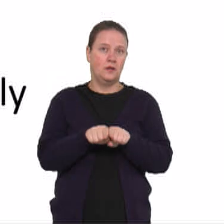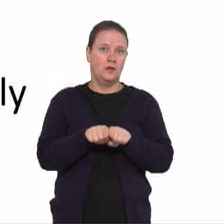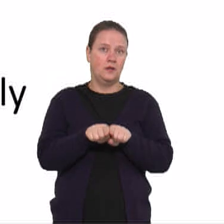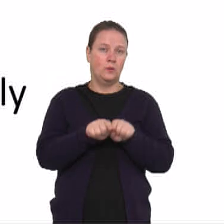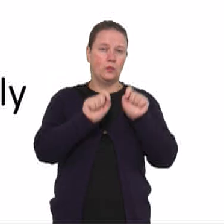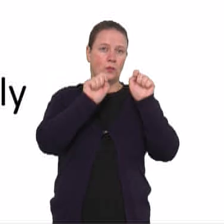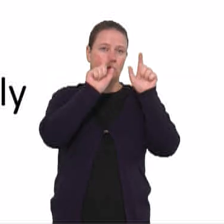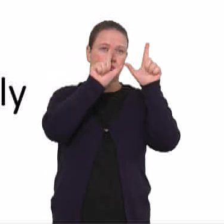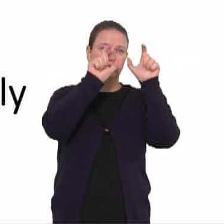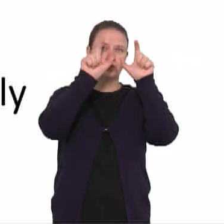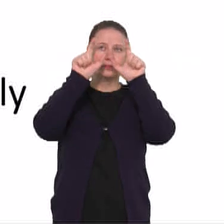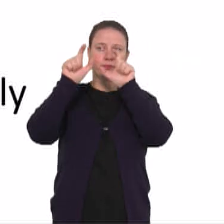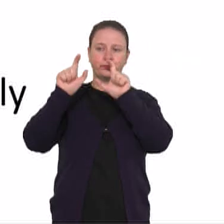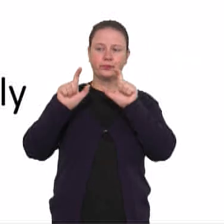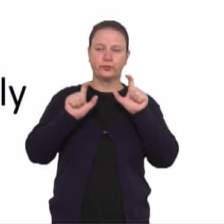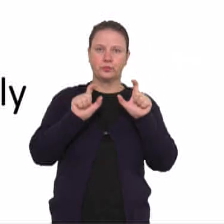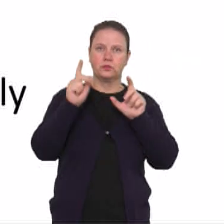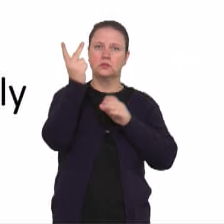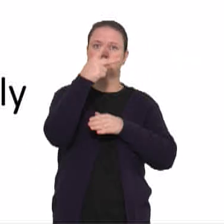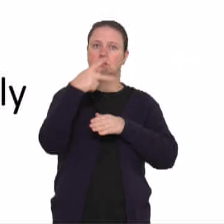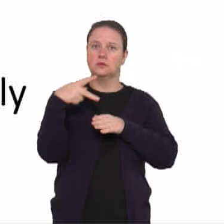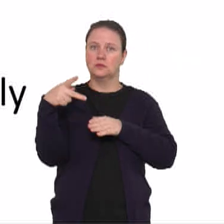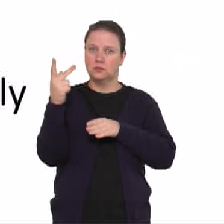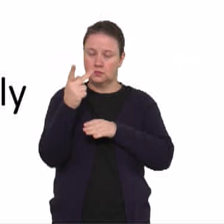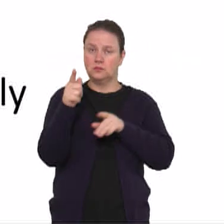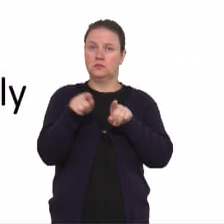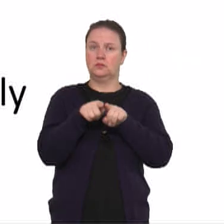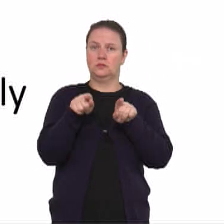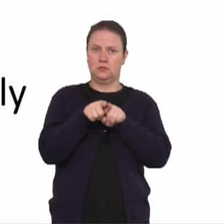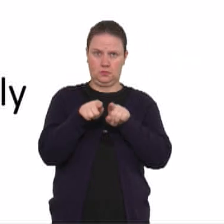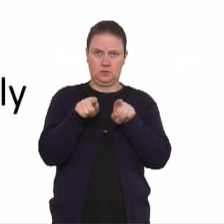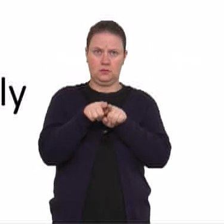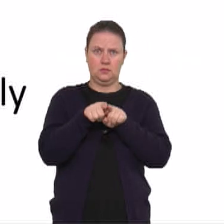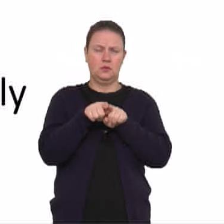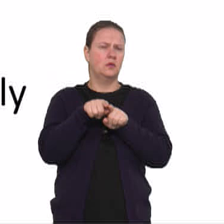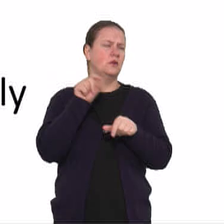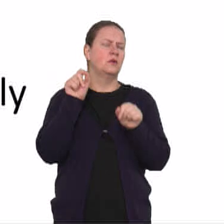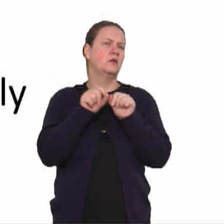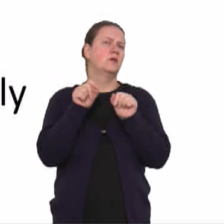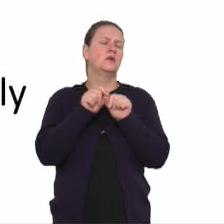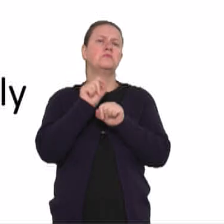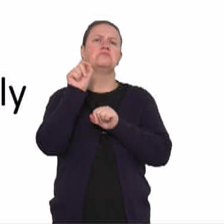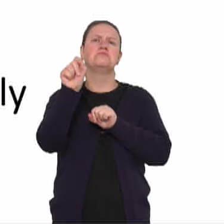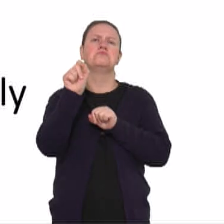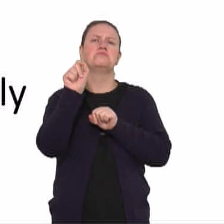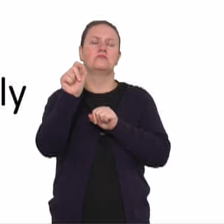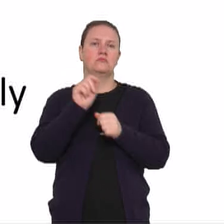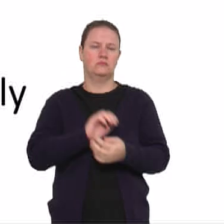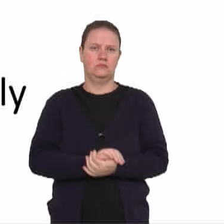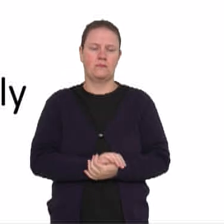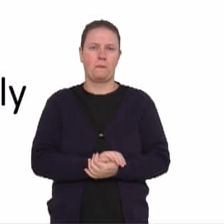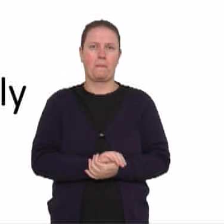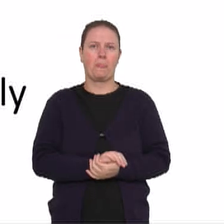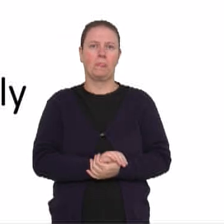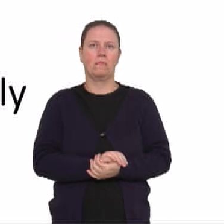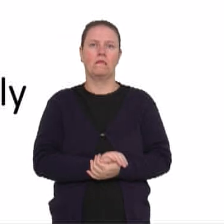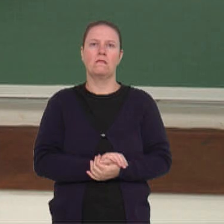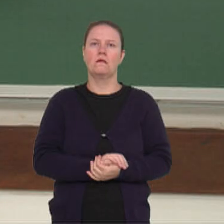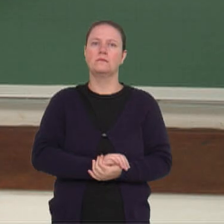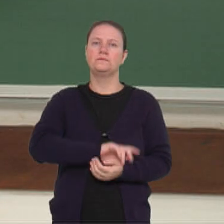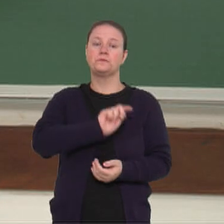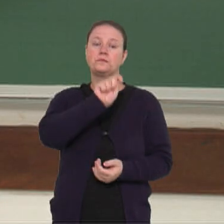no caso que vocês viram, né? And write the meaning for the following definitions. O que é isso? No caso, vocês vão